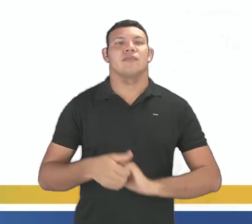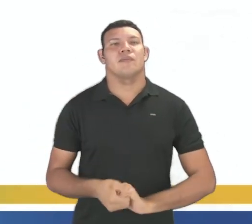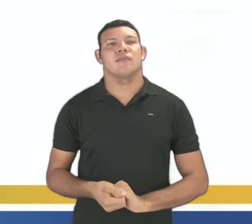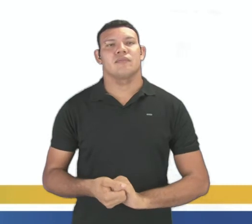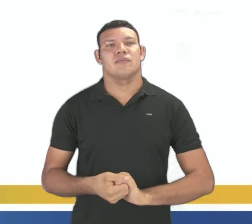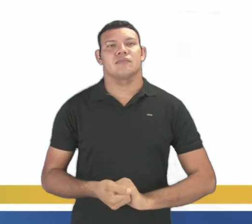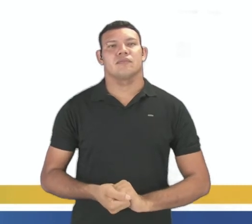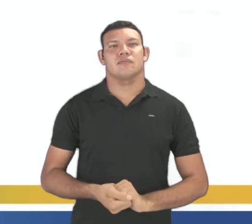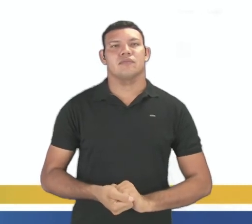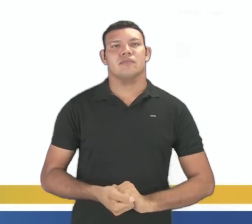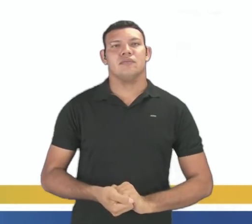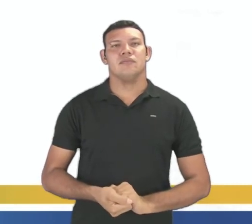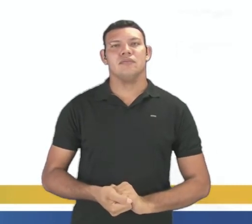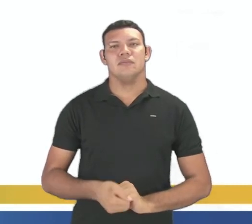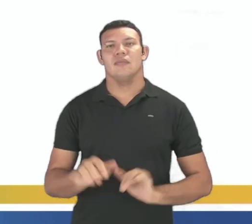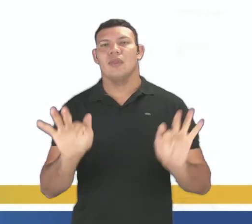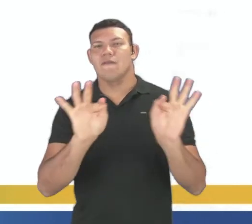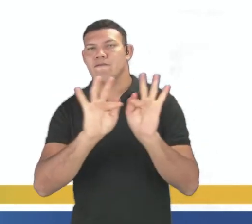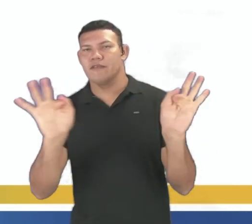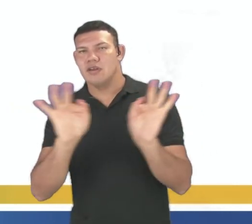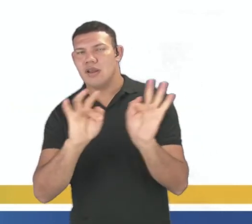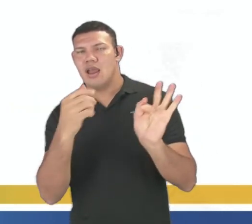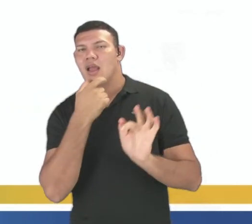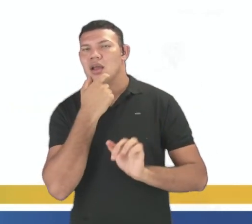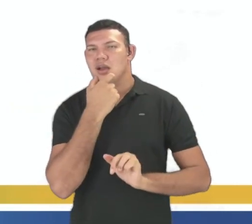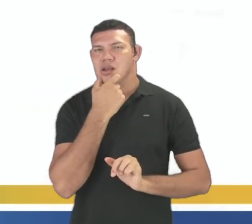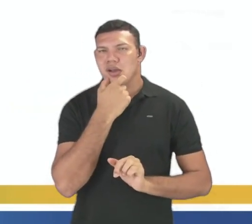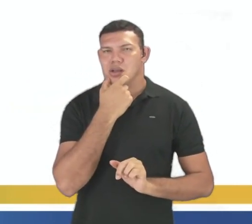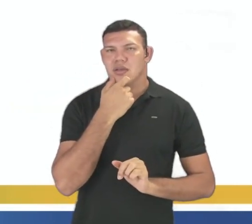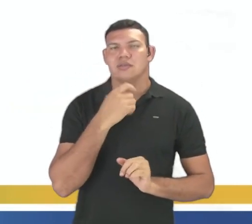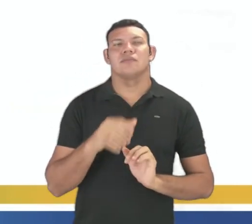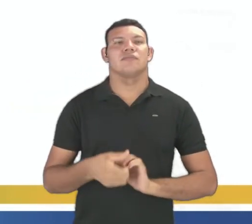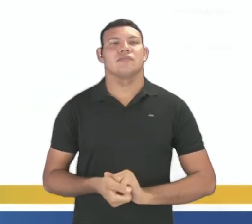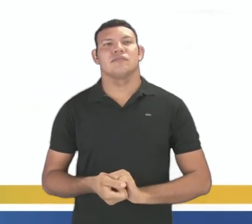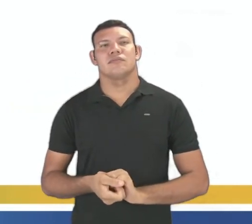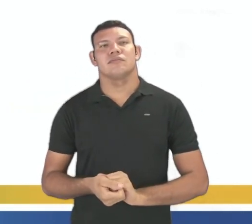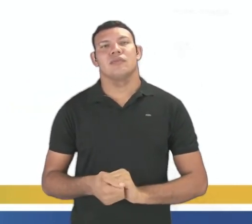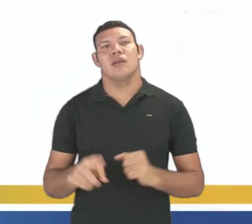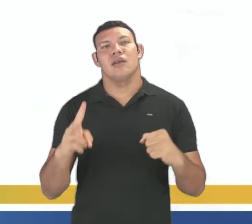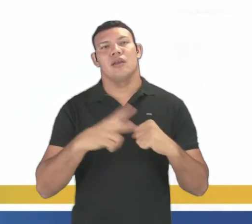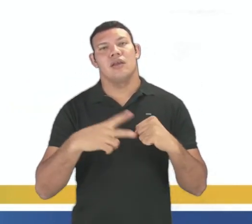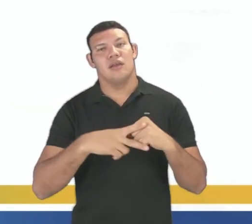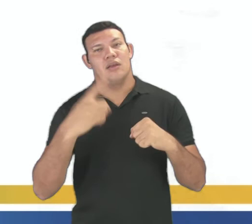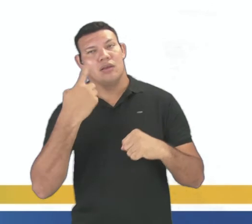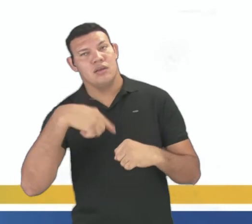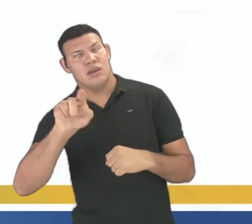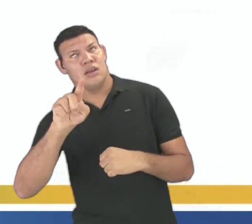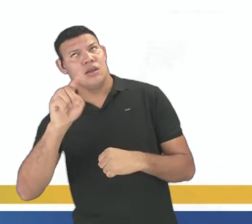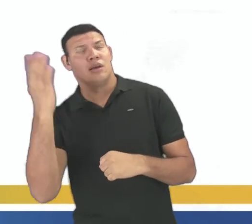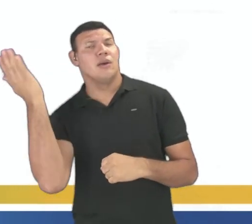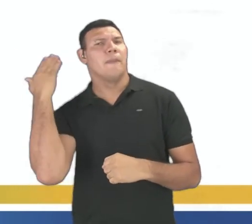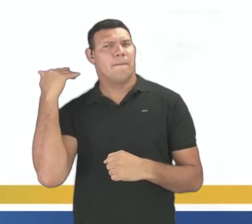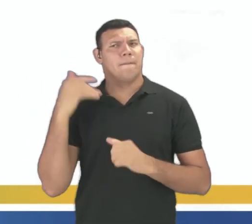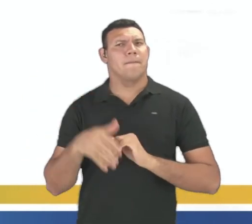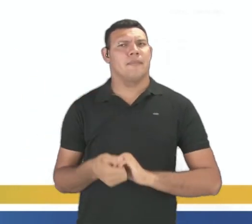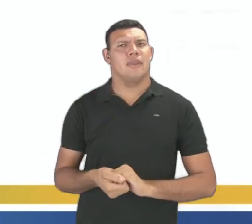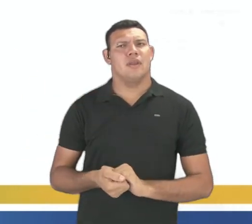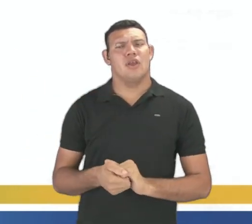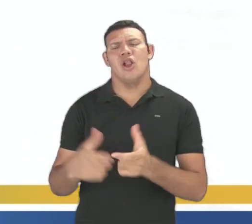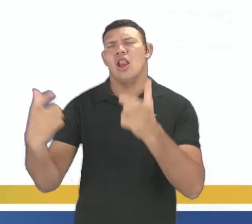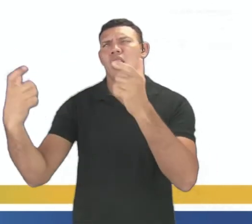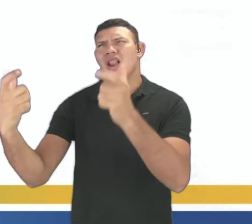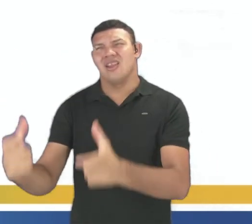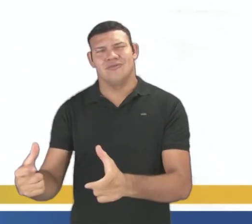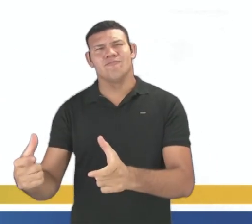weekend. We stayed home. Então nós temos ali o verbo ir no passado. Então, provavelmente estamos falando de